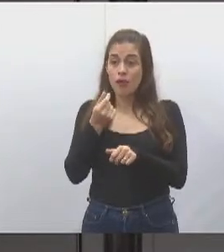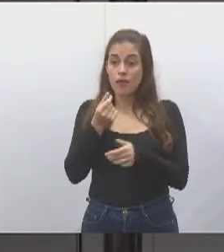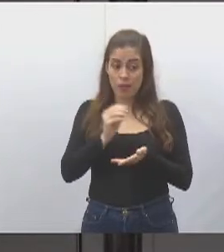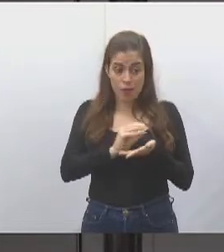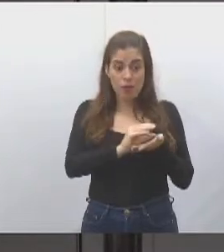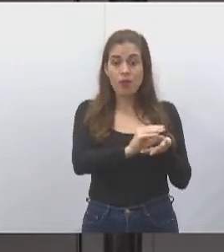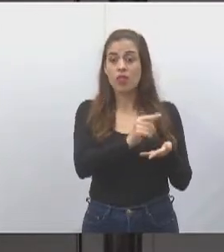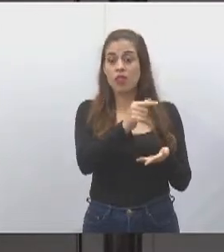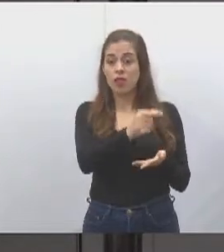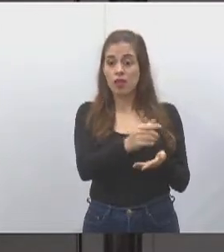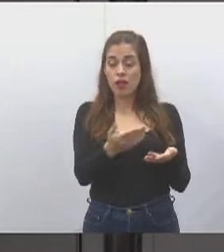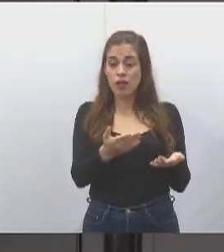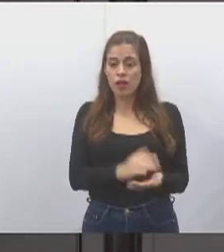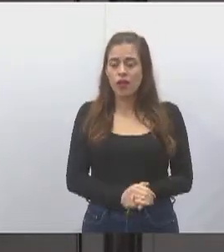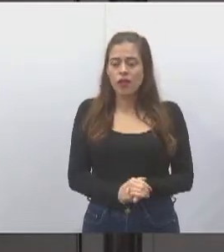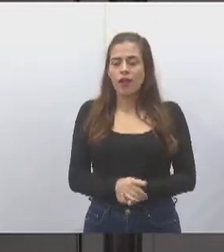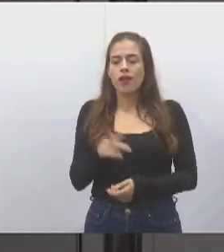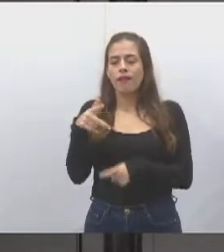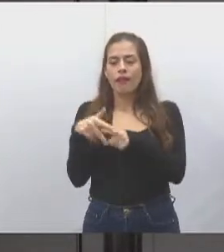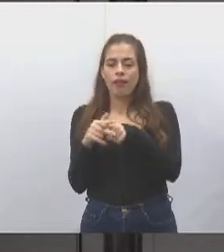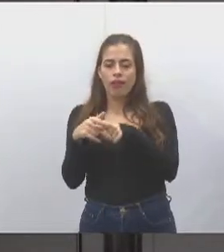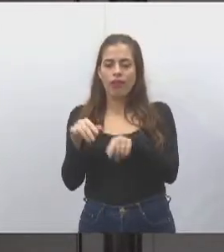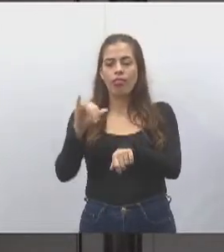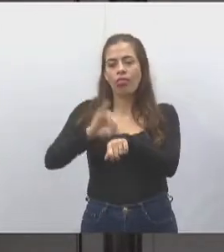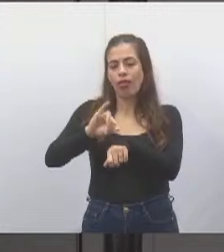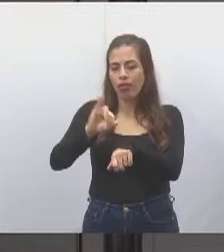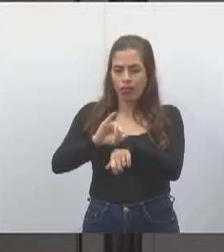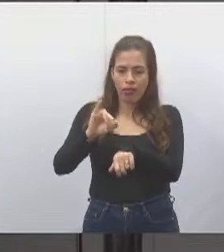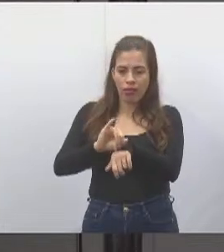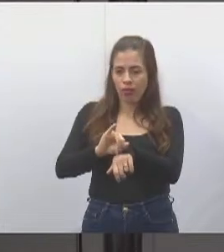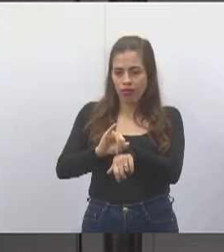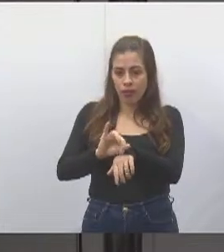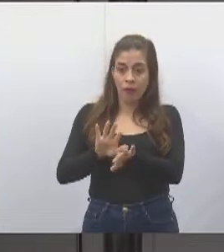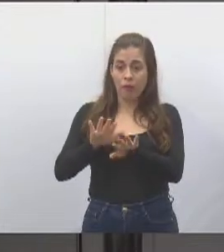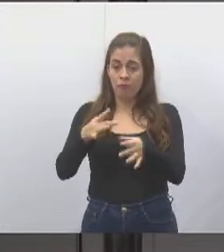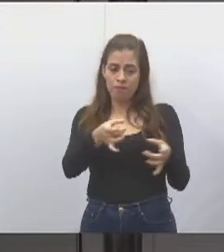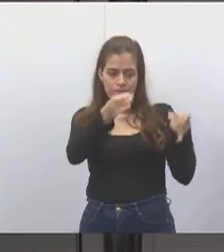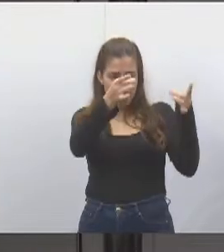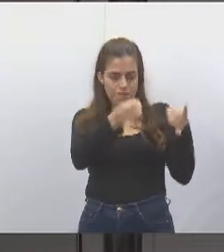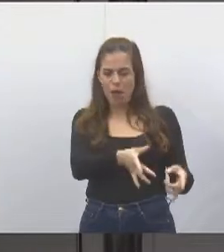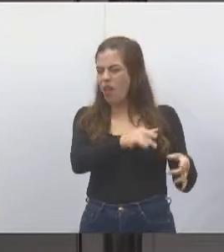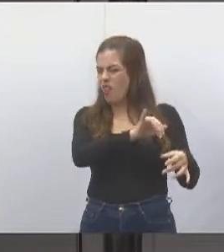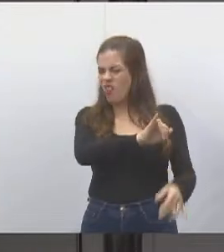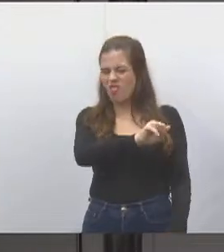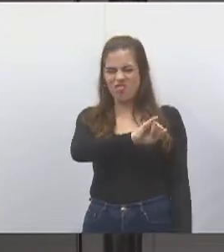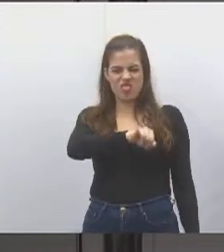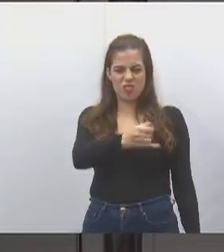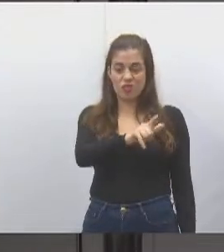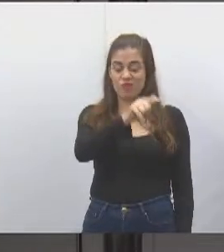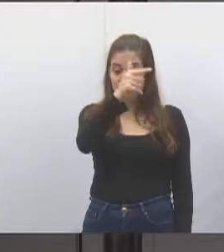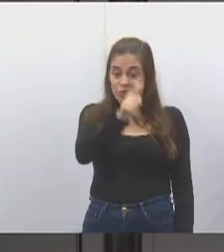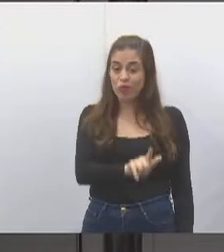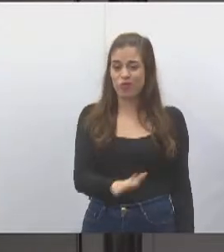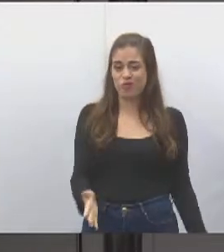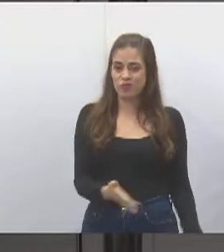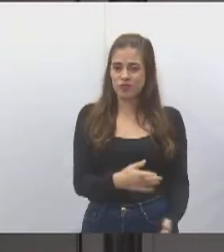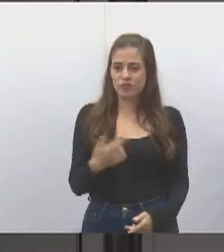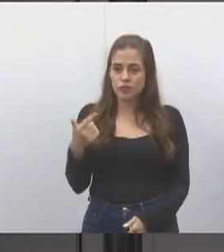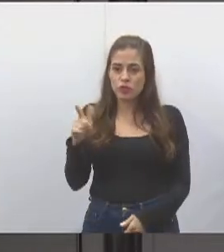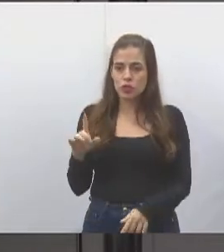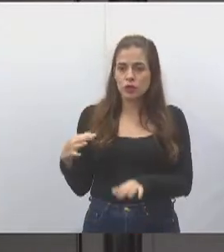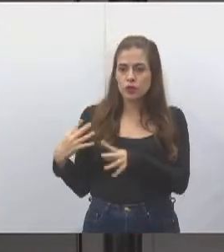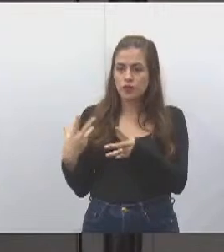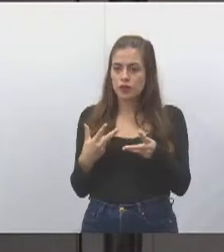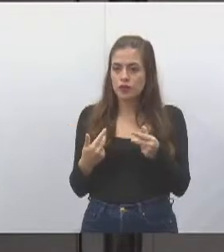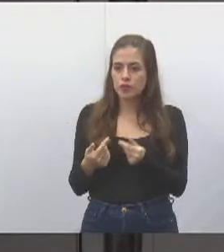destinada para a coisa. Aí vai arrumar o centro da cidade e vai largar o Veraneijal lá de novo. Da próxima vez nós vamos